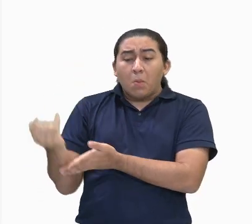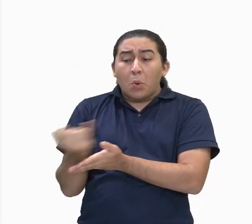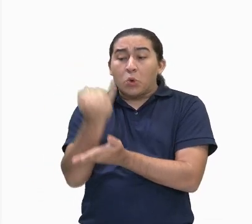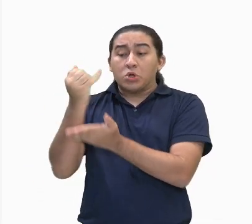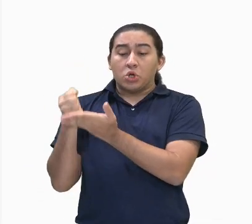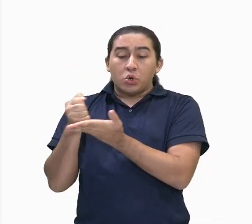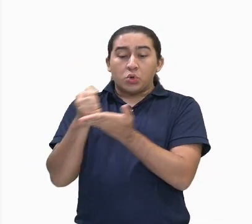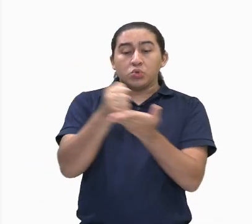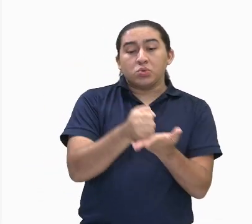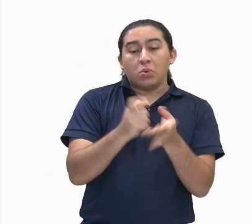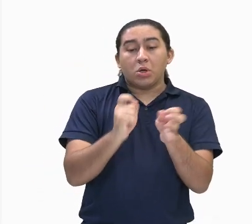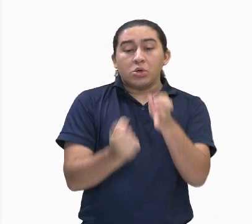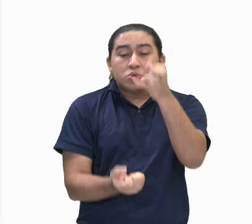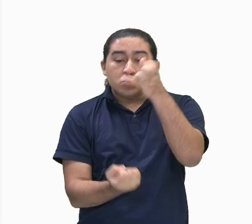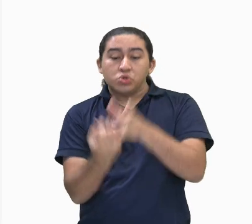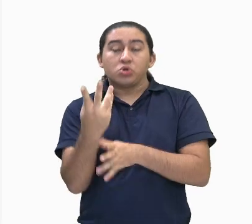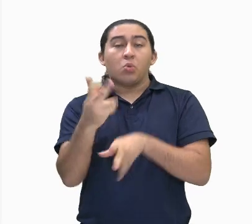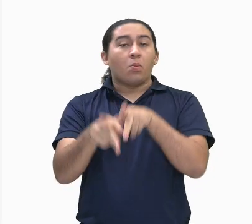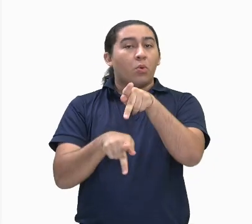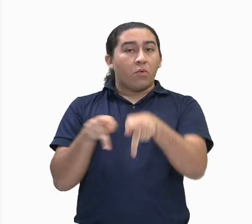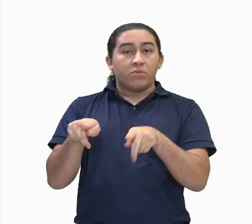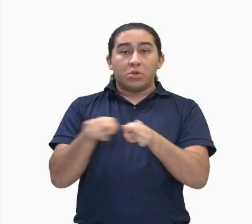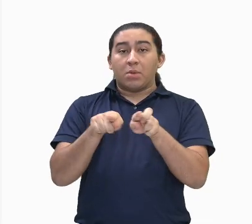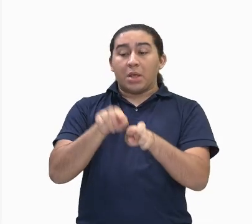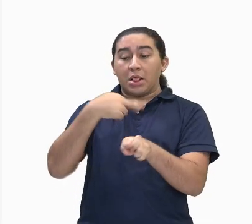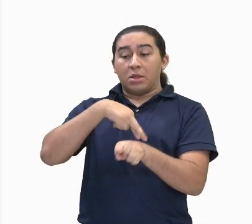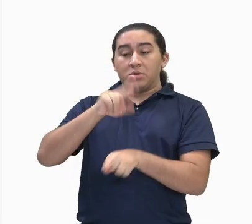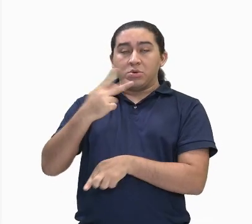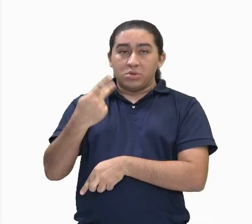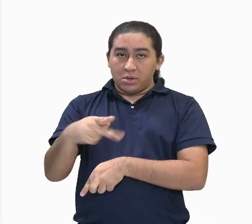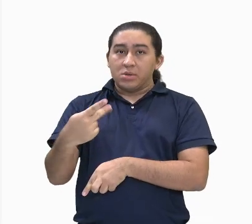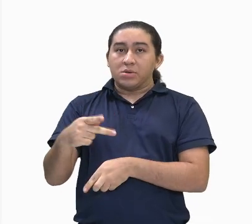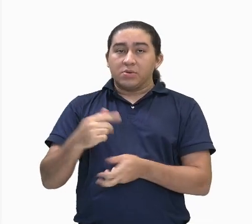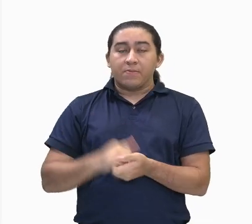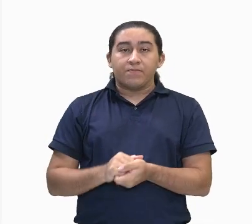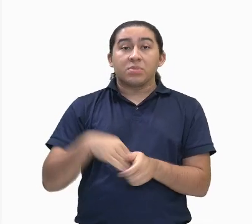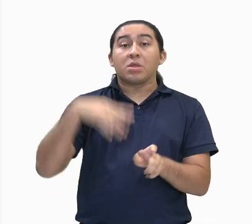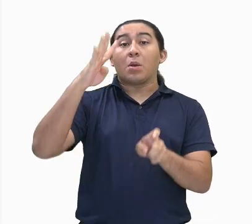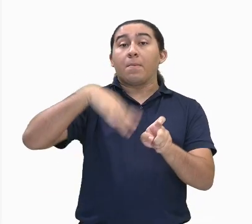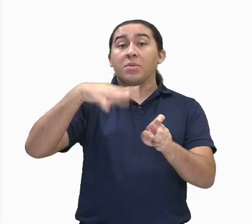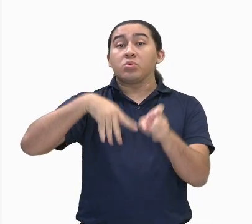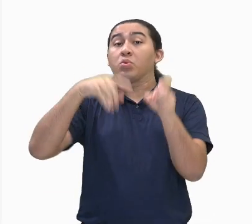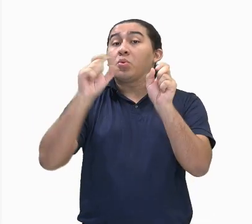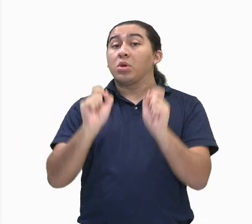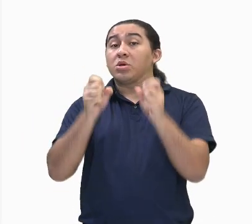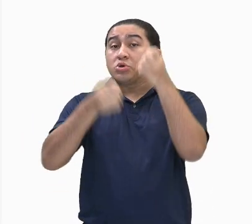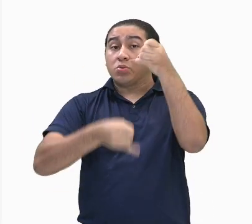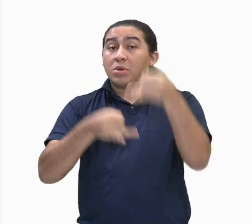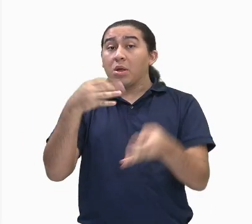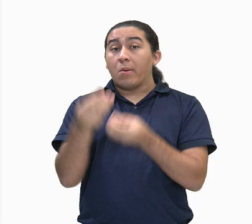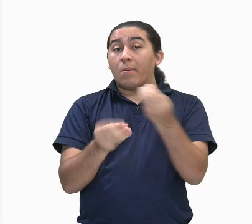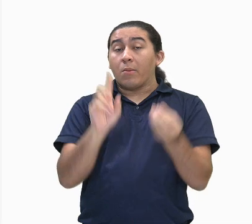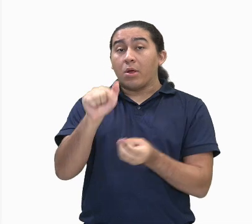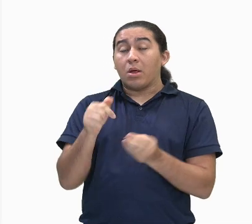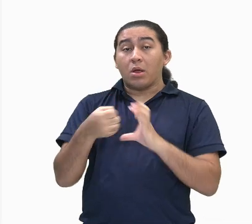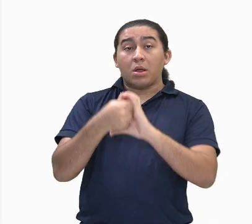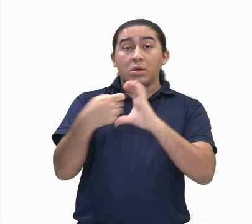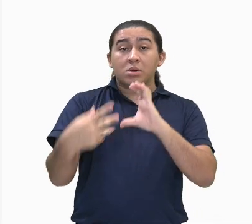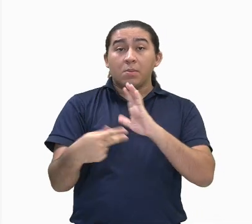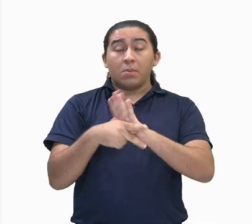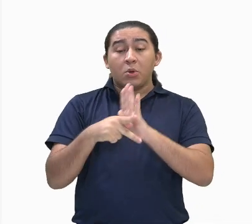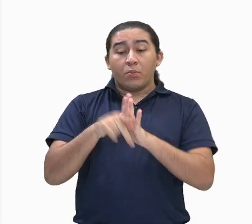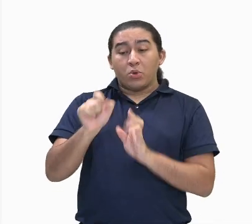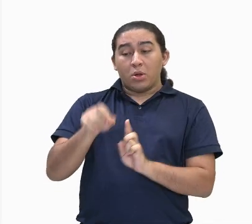a fundar e a formar um povo e sua religião. São os mitos que narram a história das personalidades,